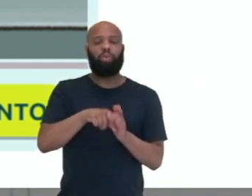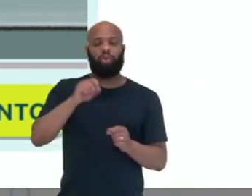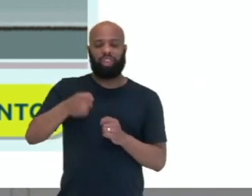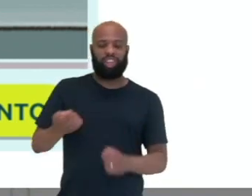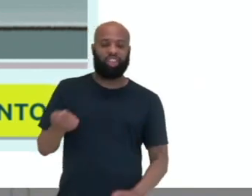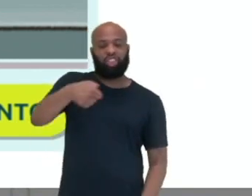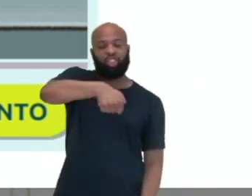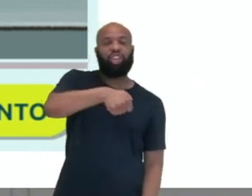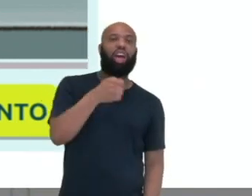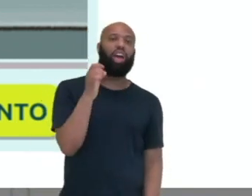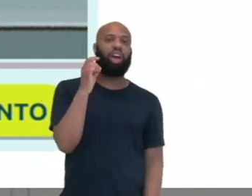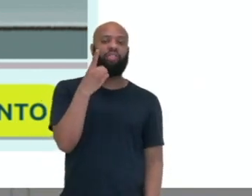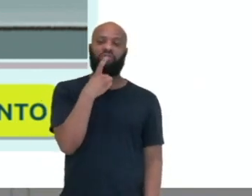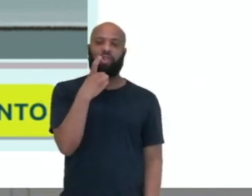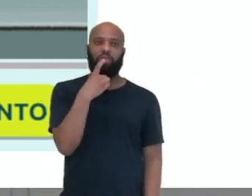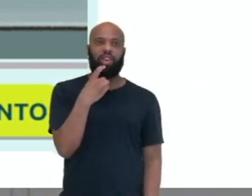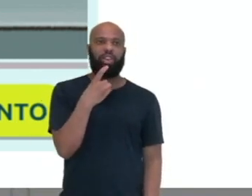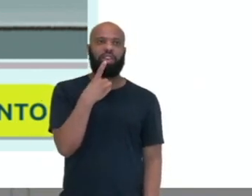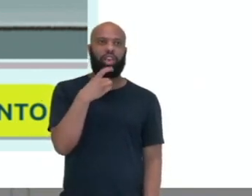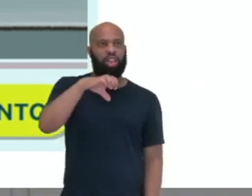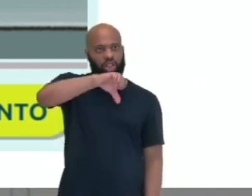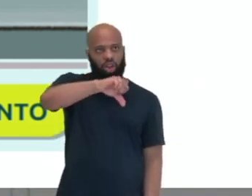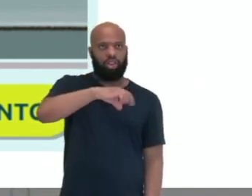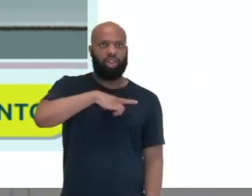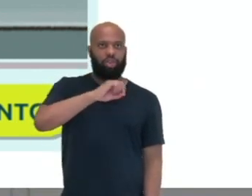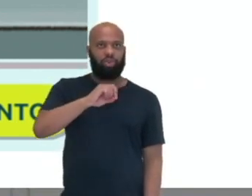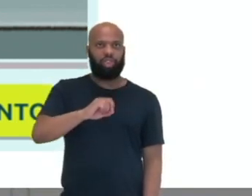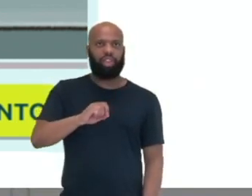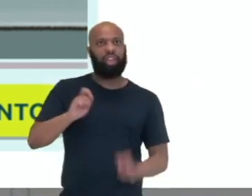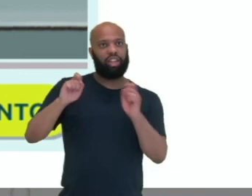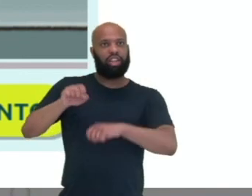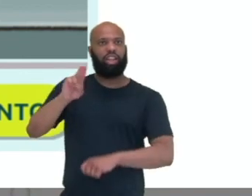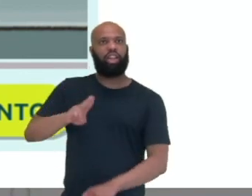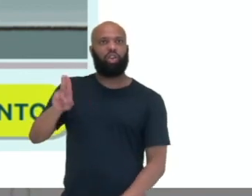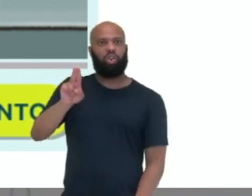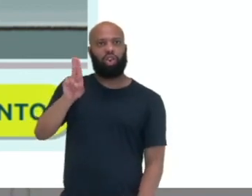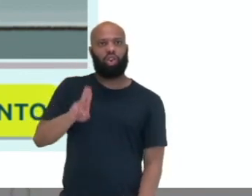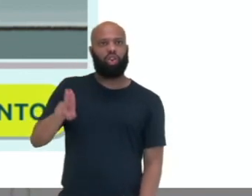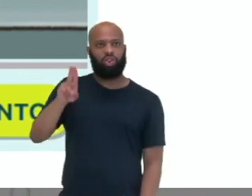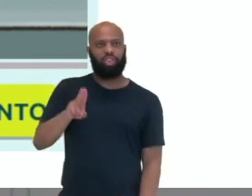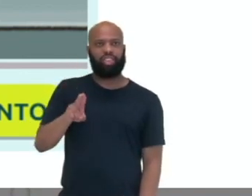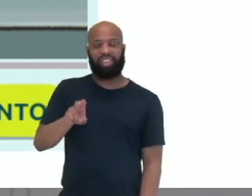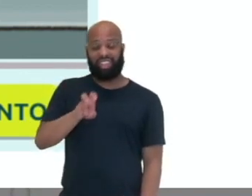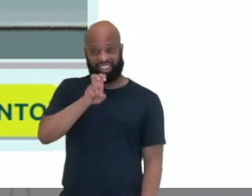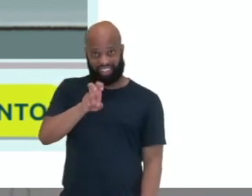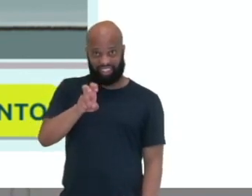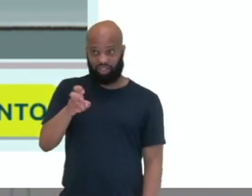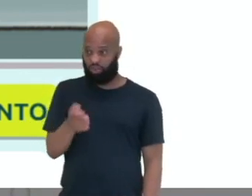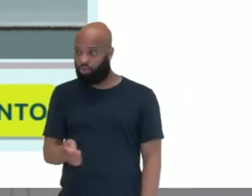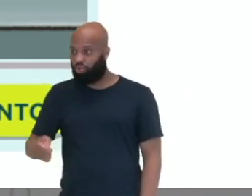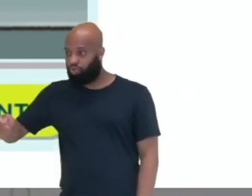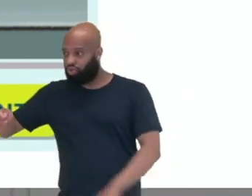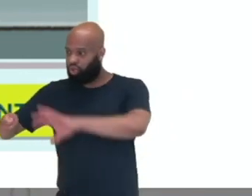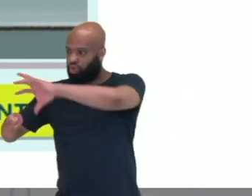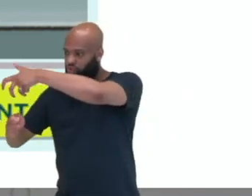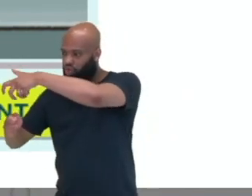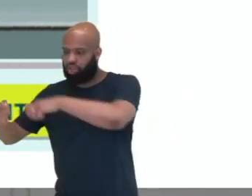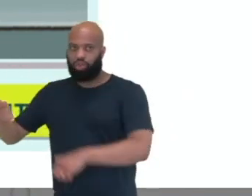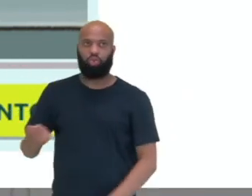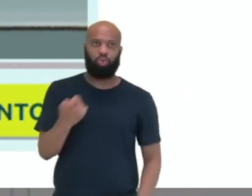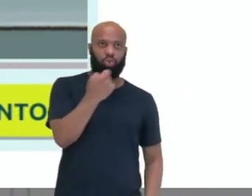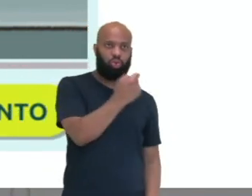pra gente fazer isso, uma ideia é você pegar essa de 5, ó, enche ela, né? Aí você deixa 2